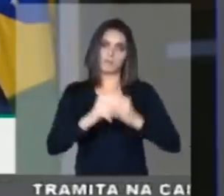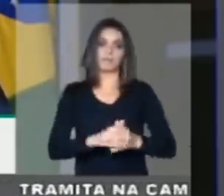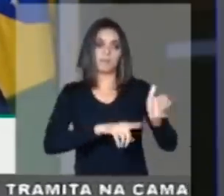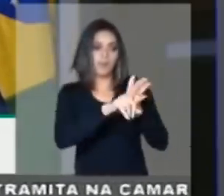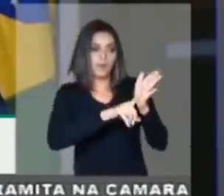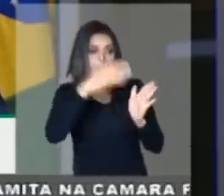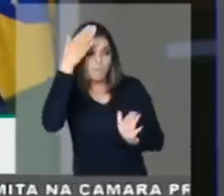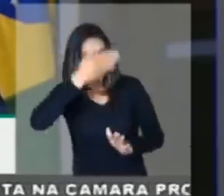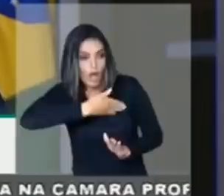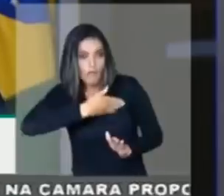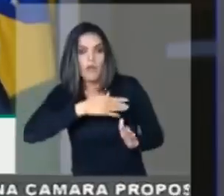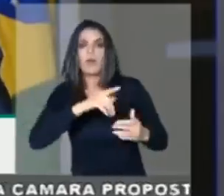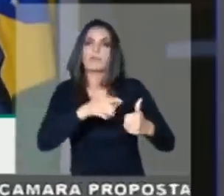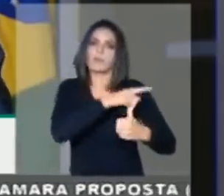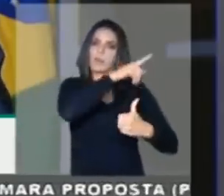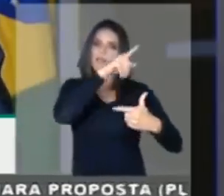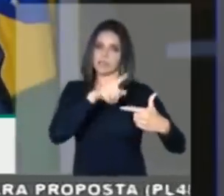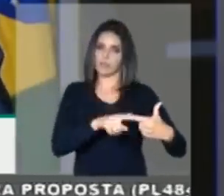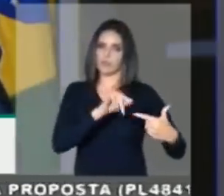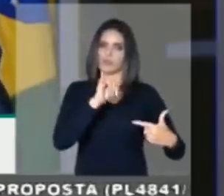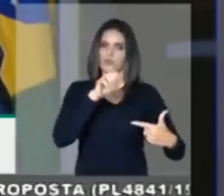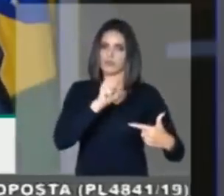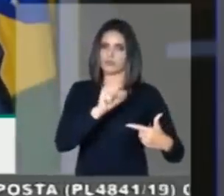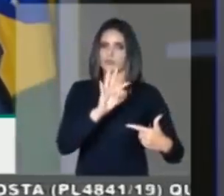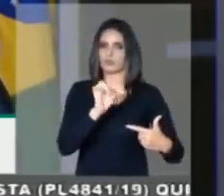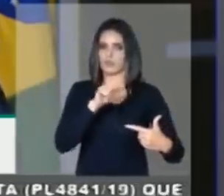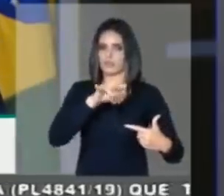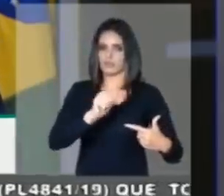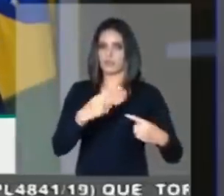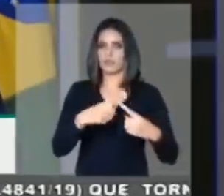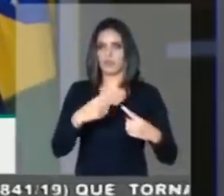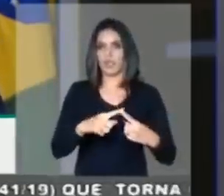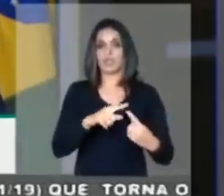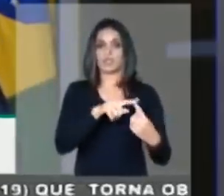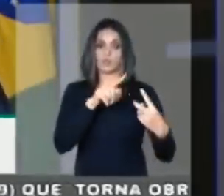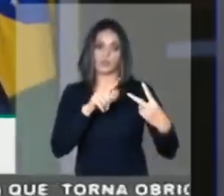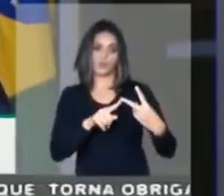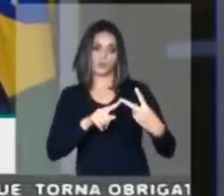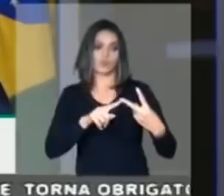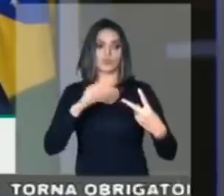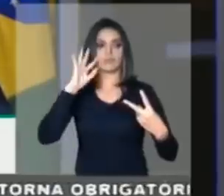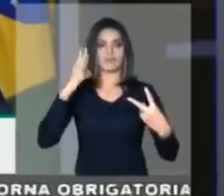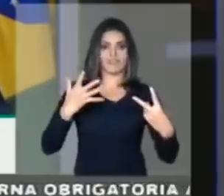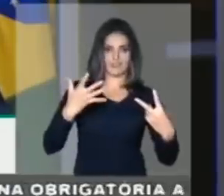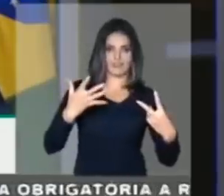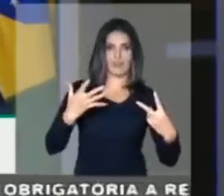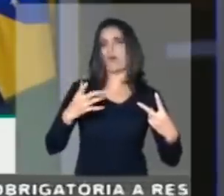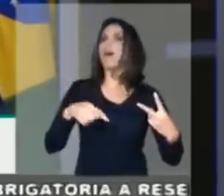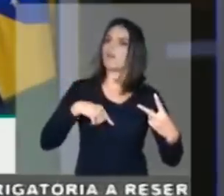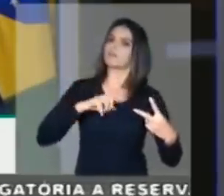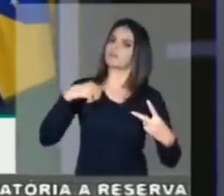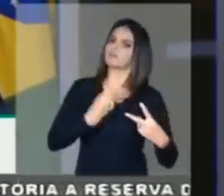fática até a segunda instância, justamente para garantir o duplo grau de jurisdição. E é isso que se defende